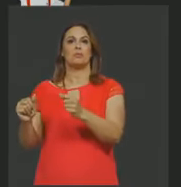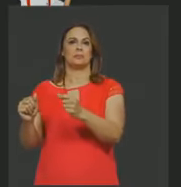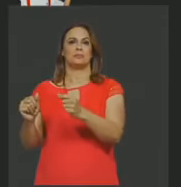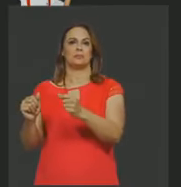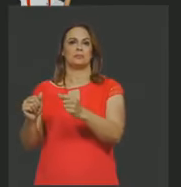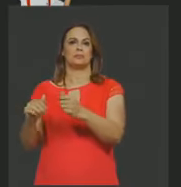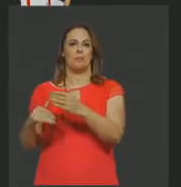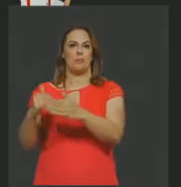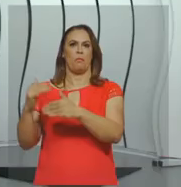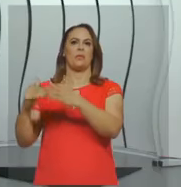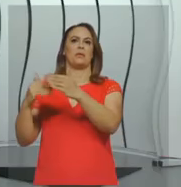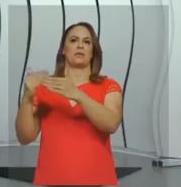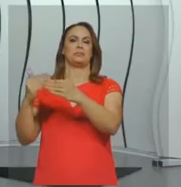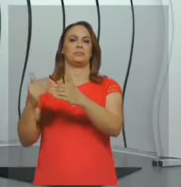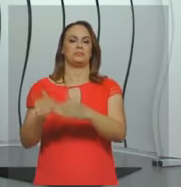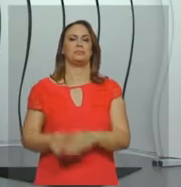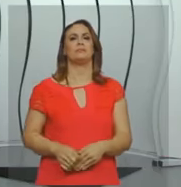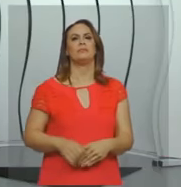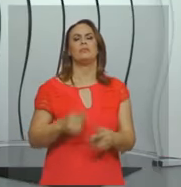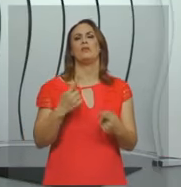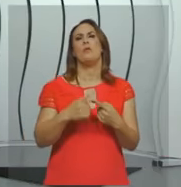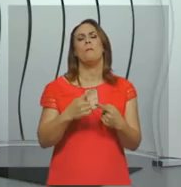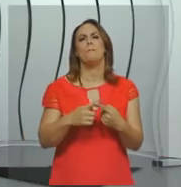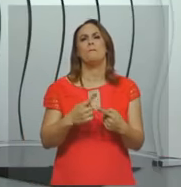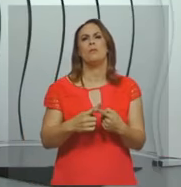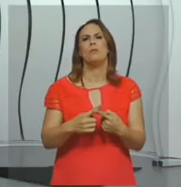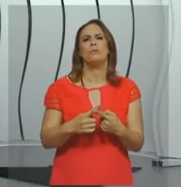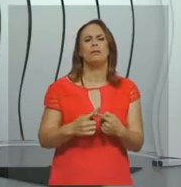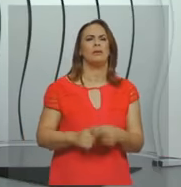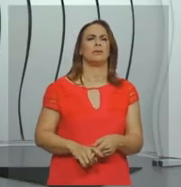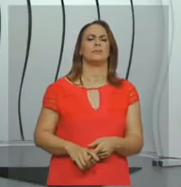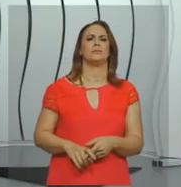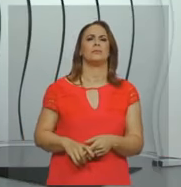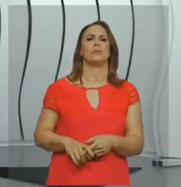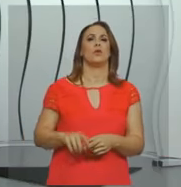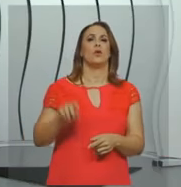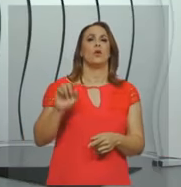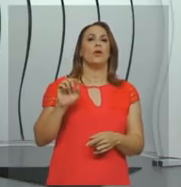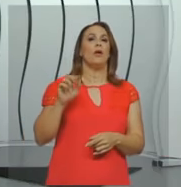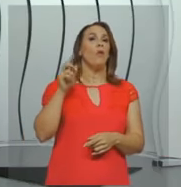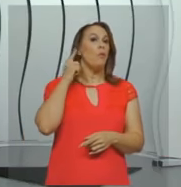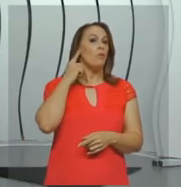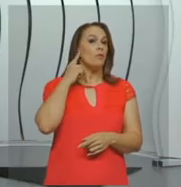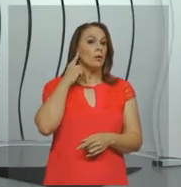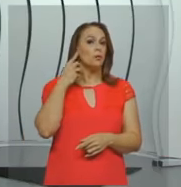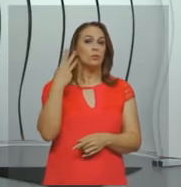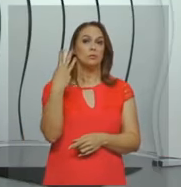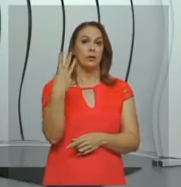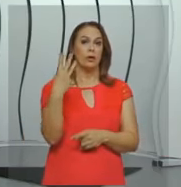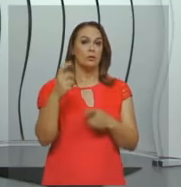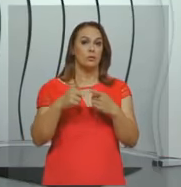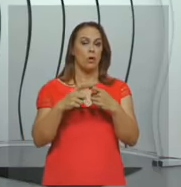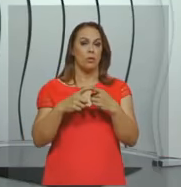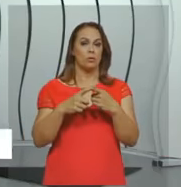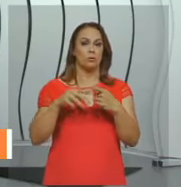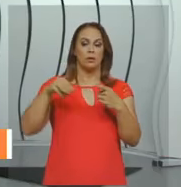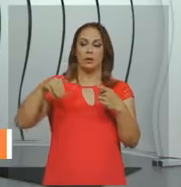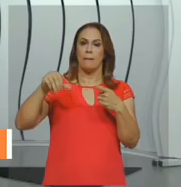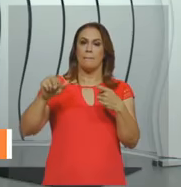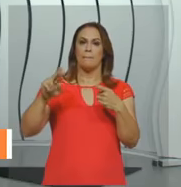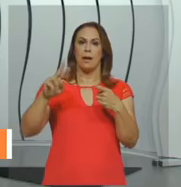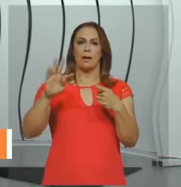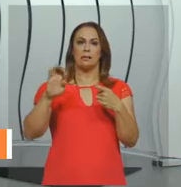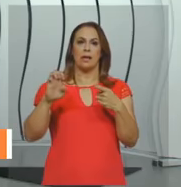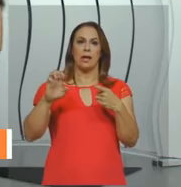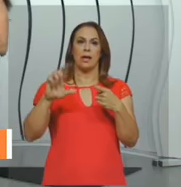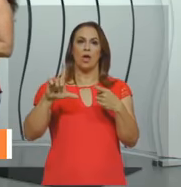14, no ouvido são 2, 3 em cada um, né? Lembra? 3 ossinhos do ouvido? Martelo, estribo e